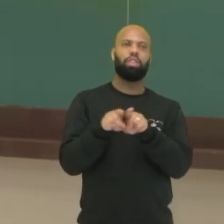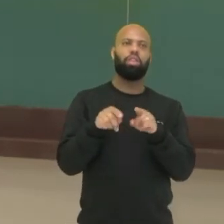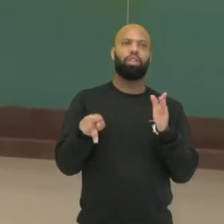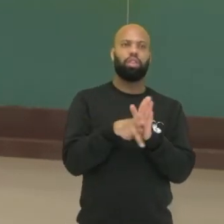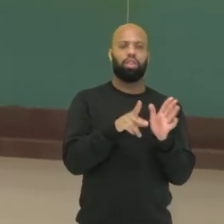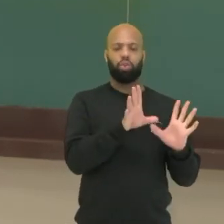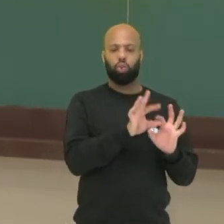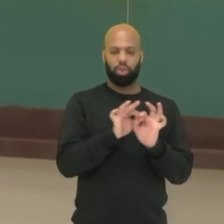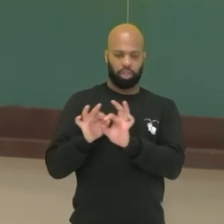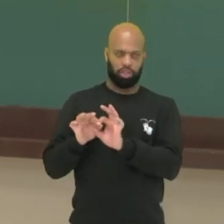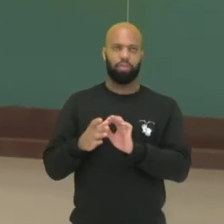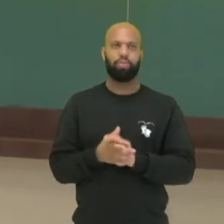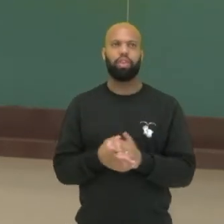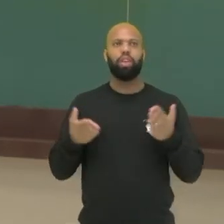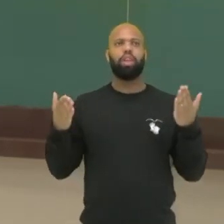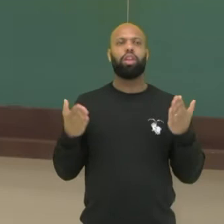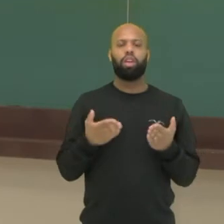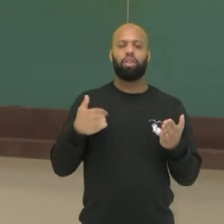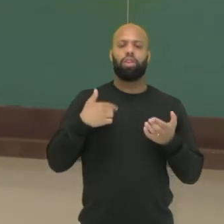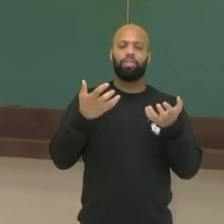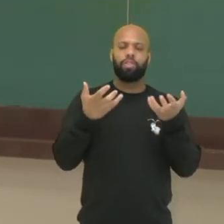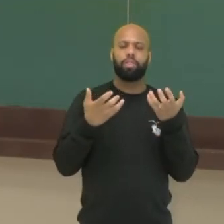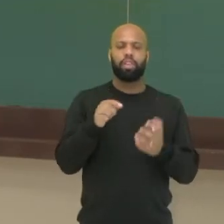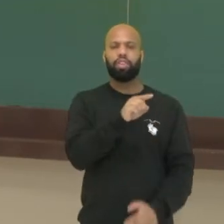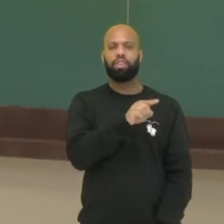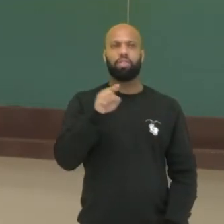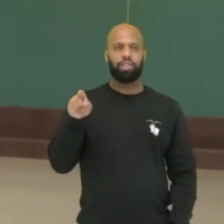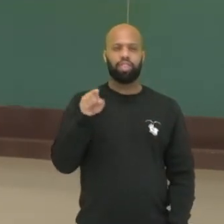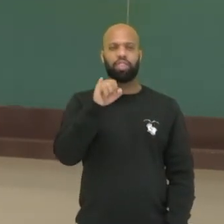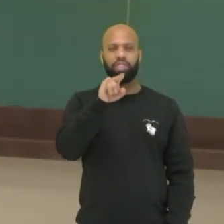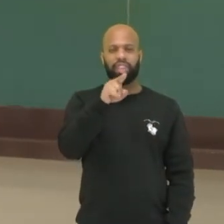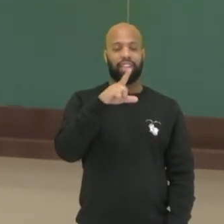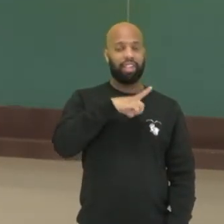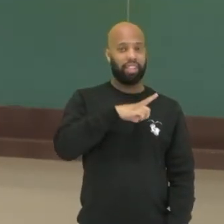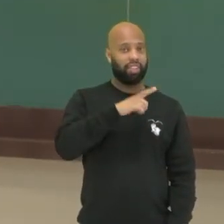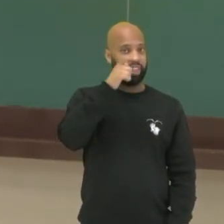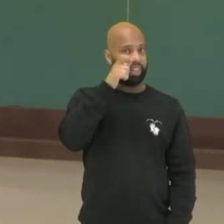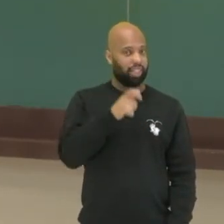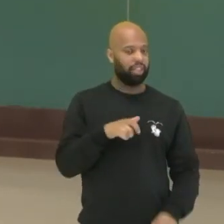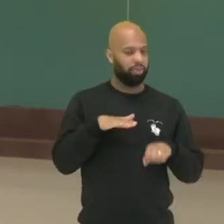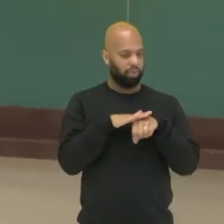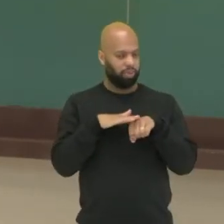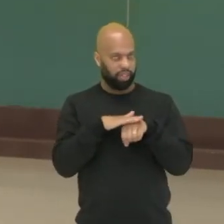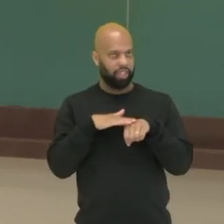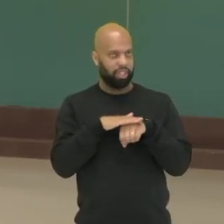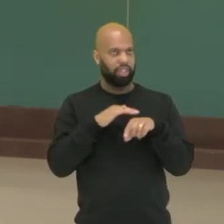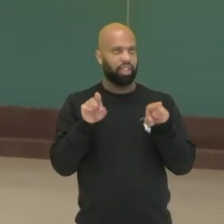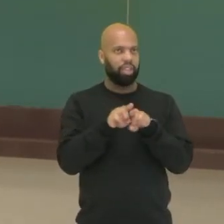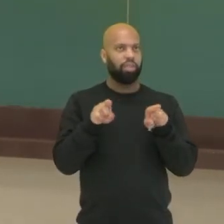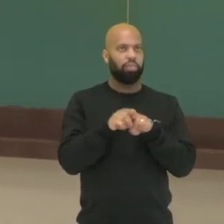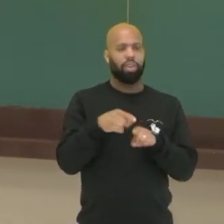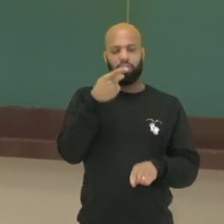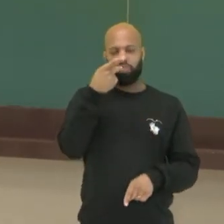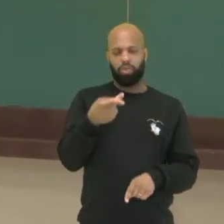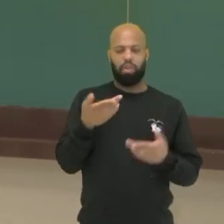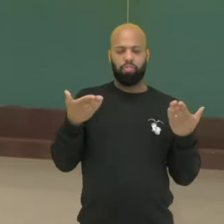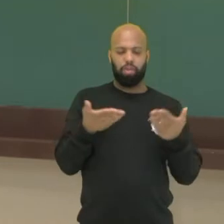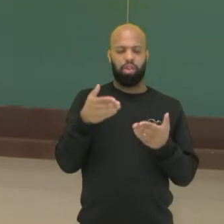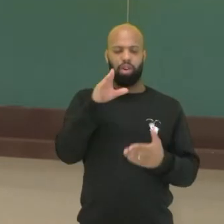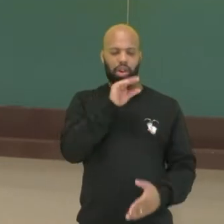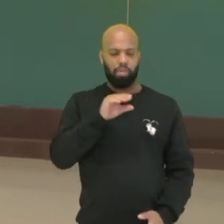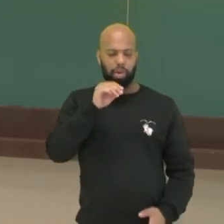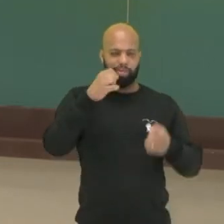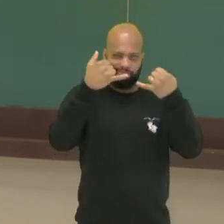contexto. Agora eu quero que vocês, se vocês prestaram atenção na minha conversa aqui, na fala que eu tive agora há